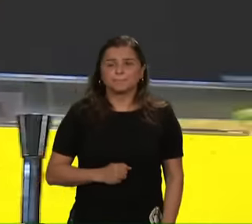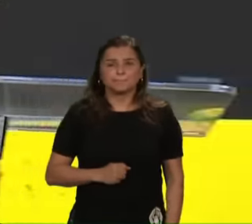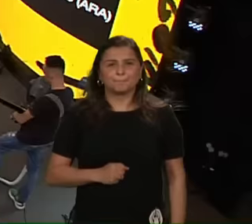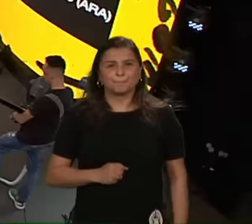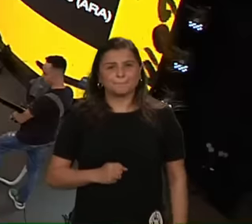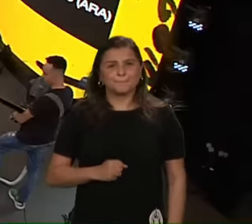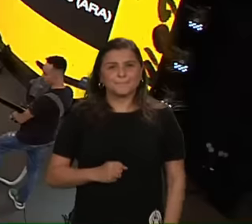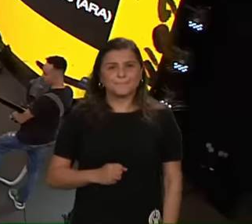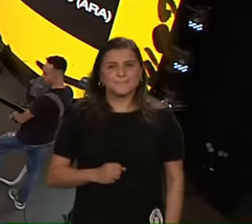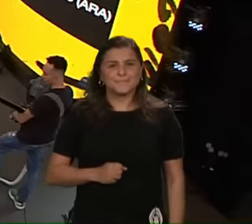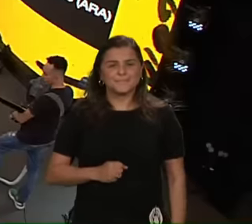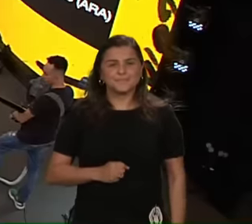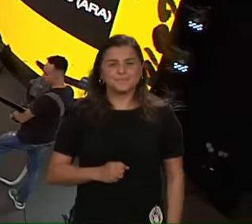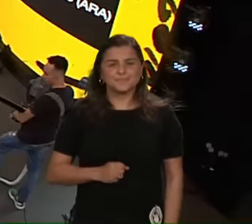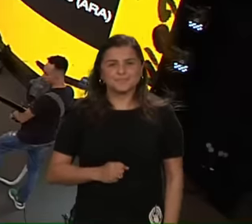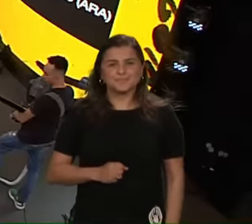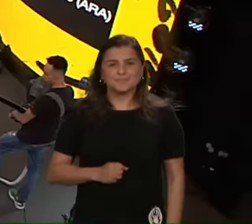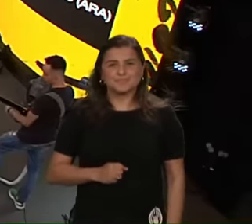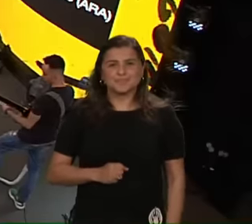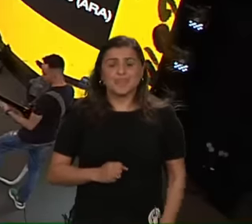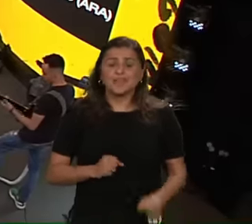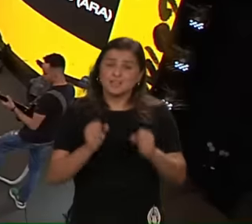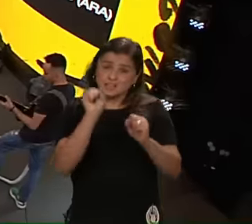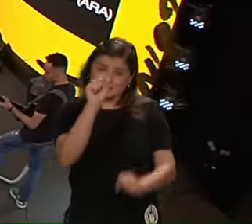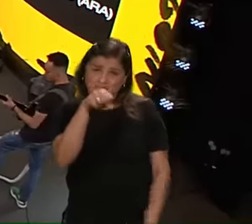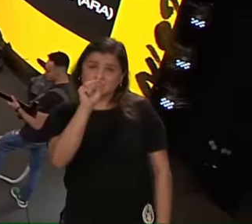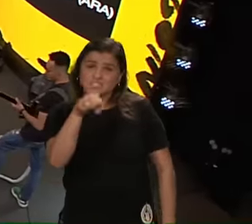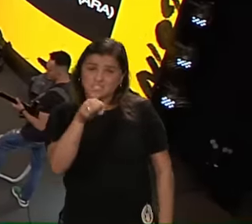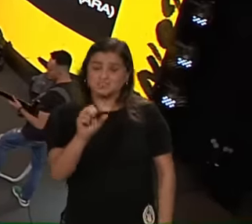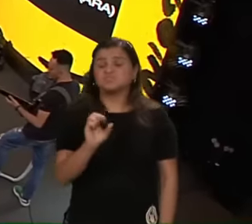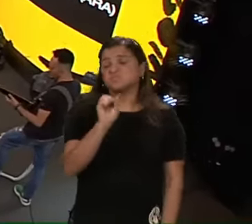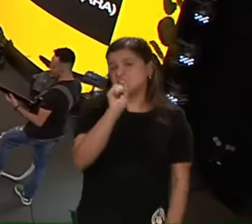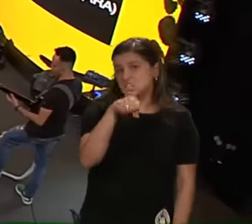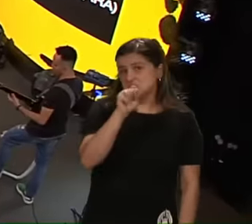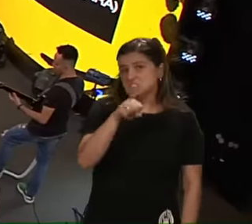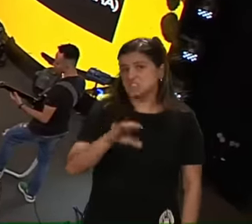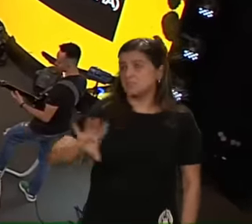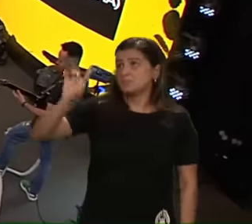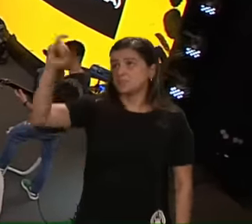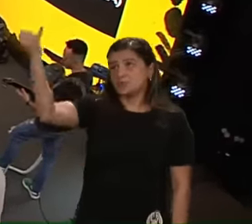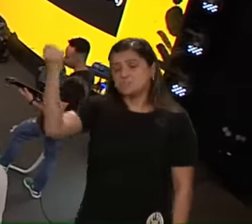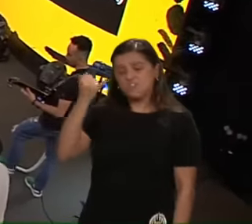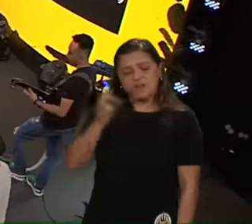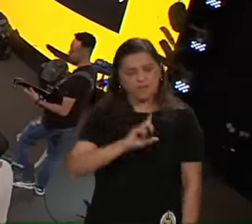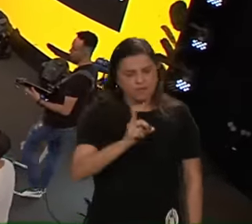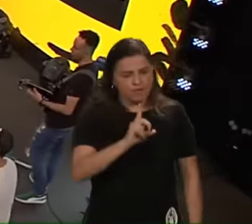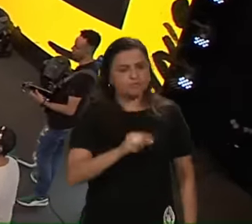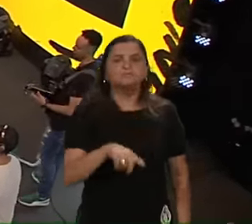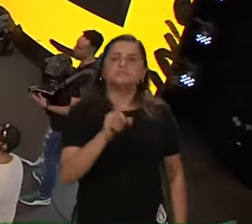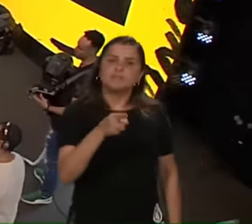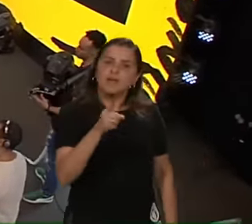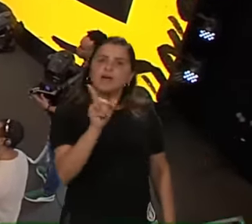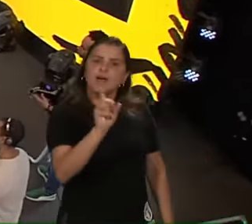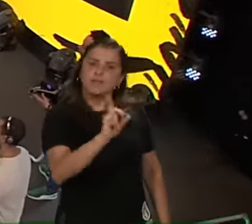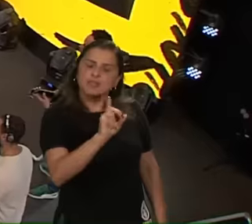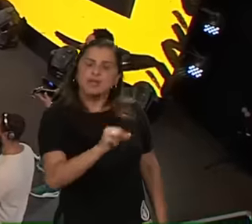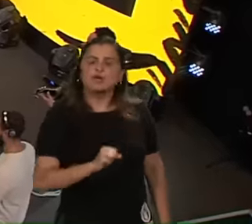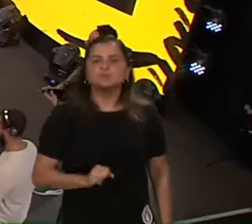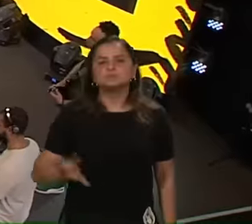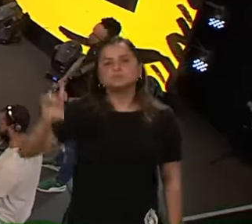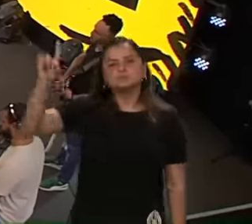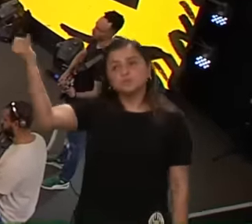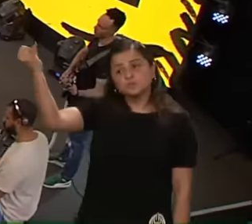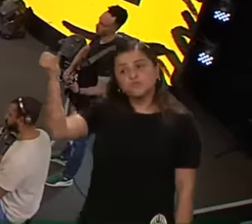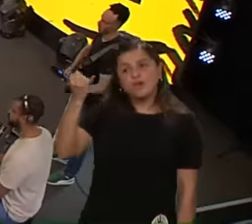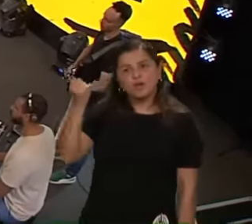Quando Ele diz para nós falarmos sim, é sim. Quando Ele diz para nós falarmos não, é não. Quando Ele diz para